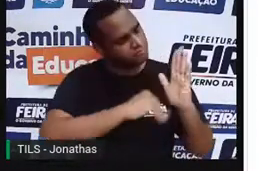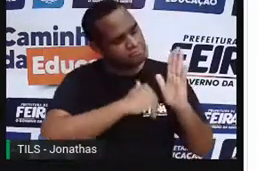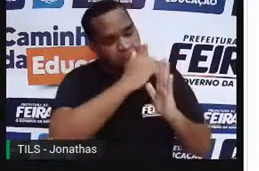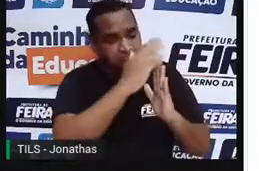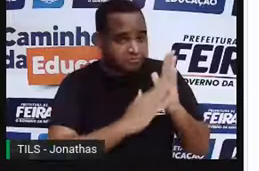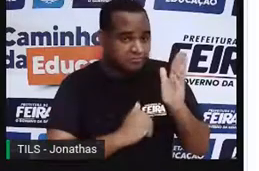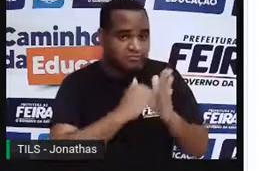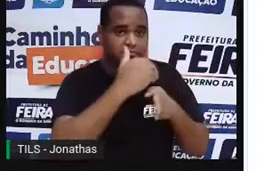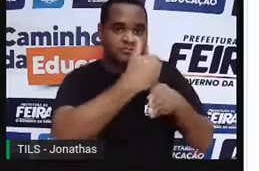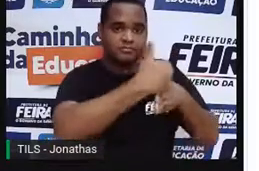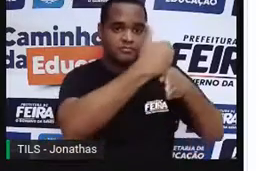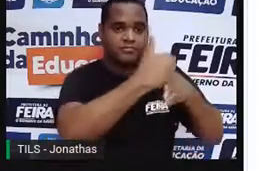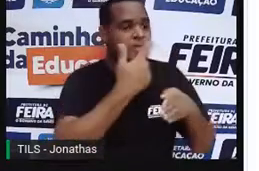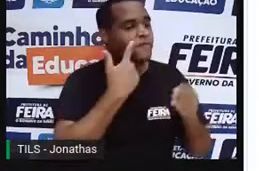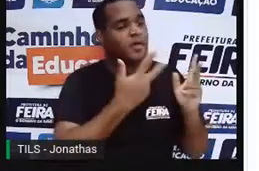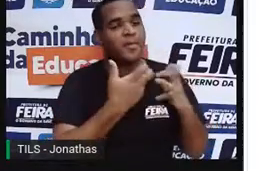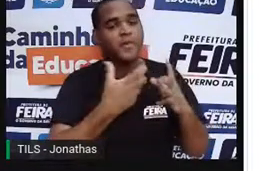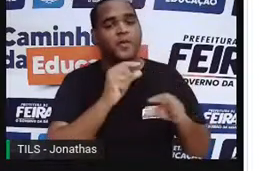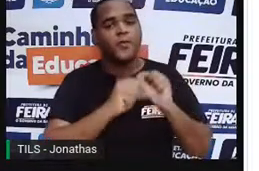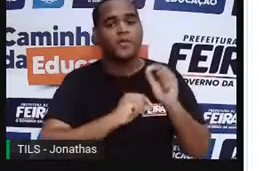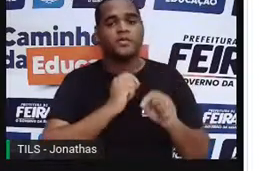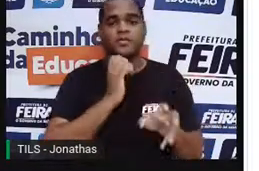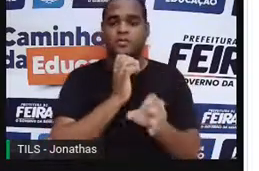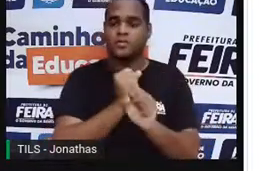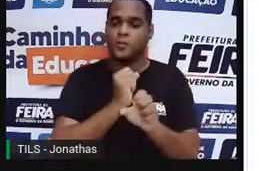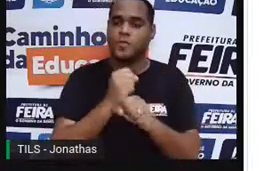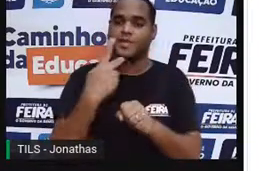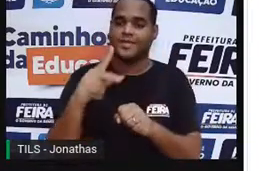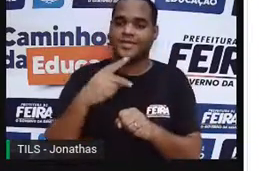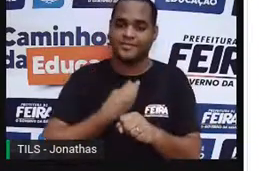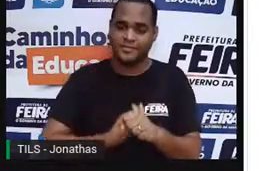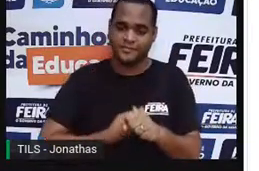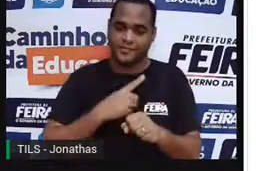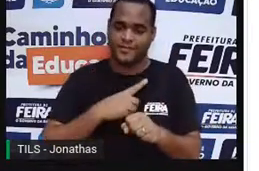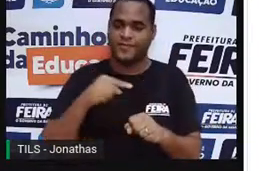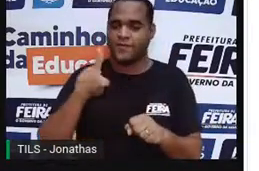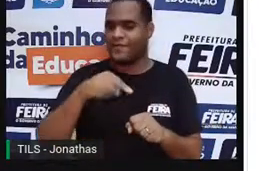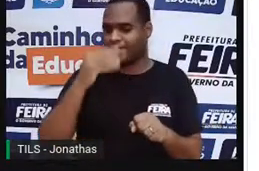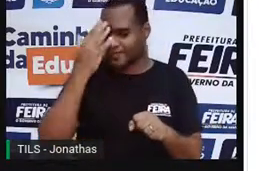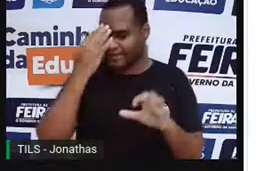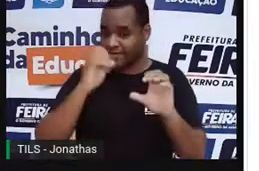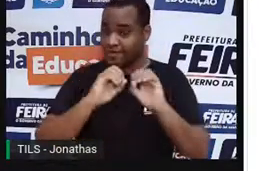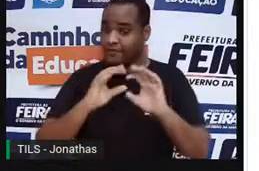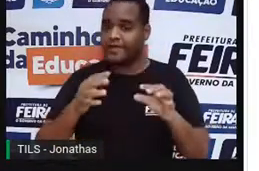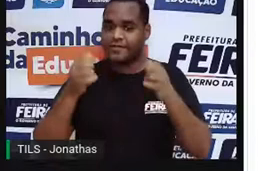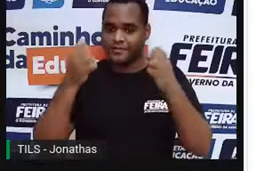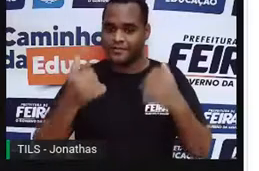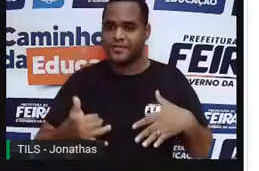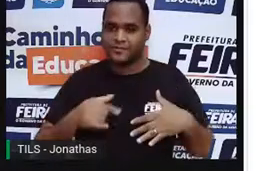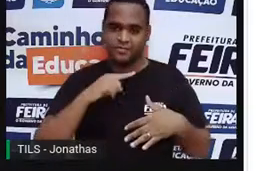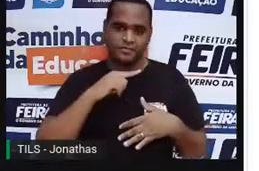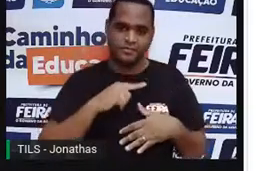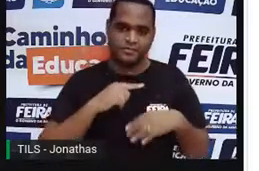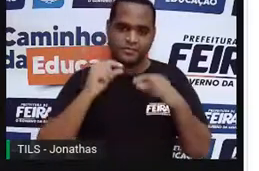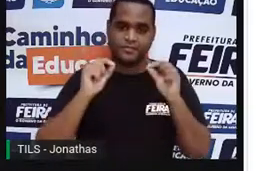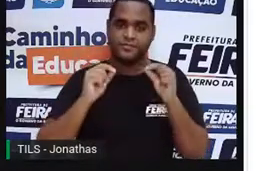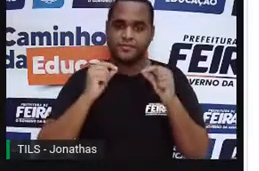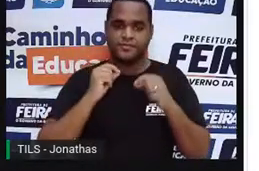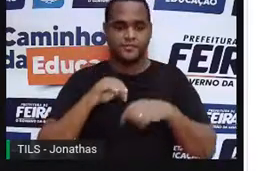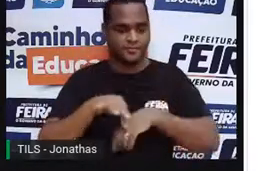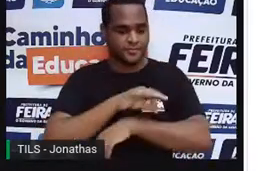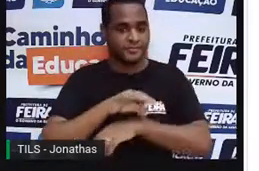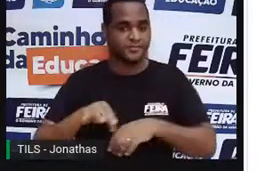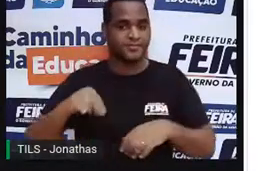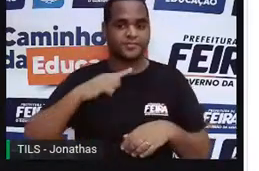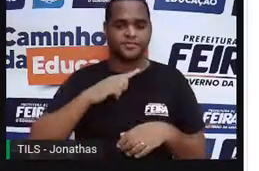parede para descobrir né a medida da superfície da parede para quem e em um uma medida né